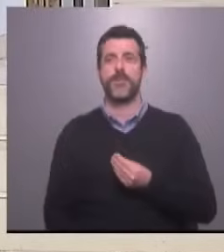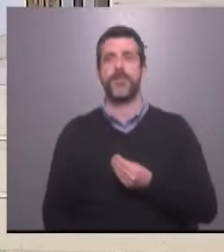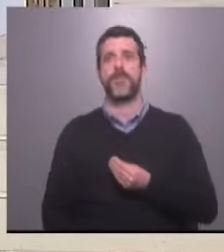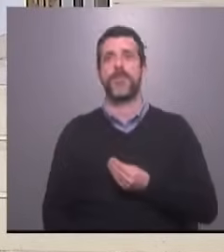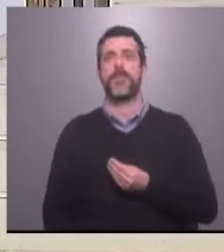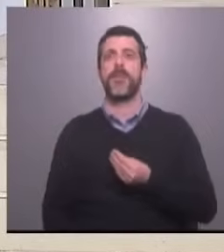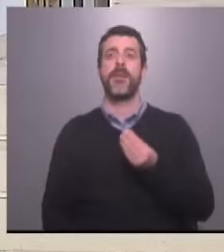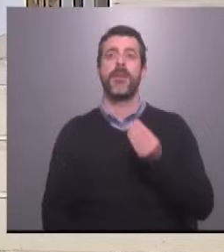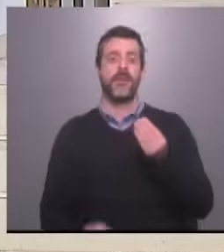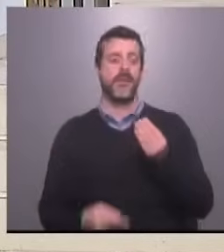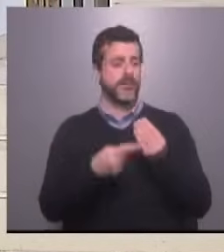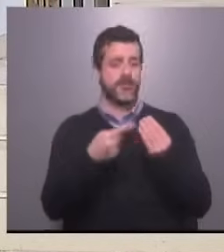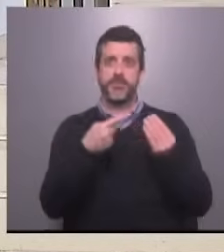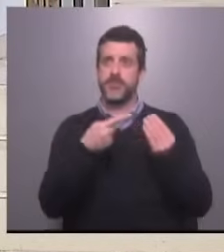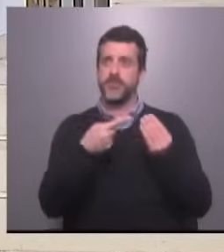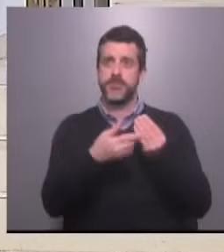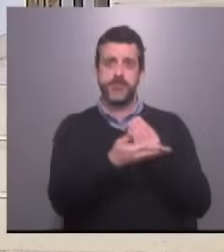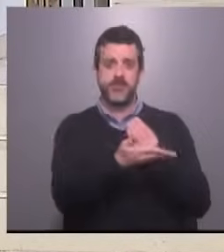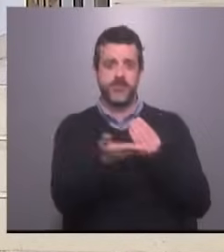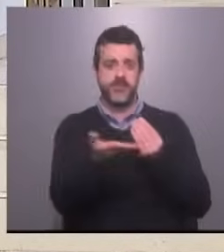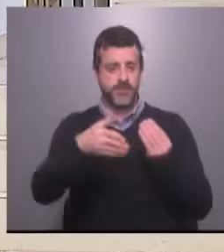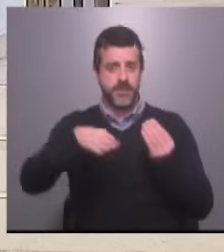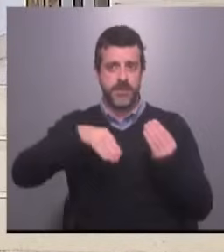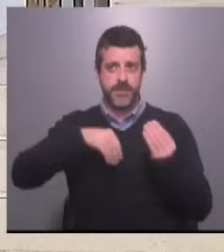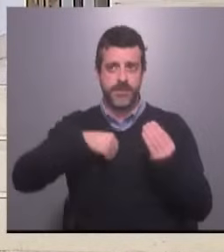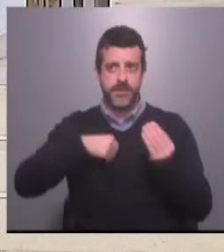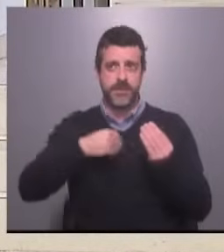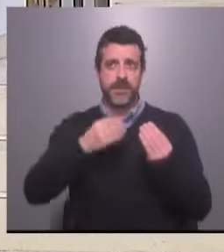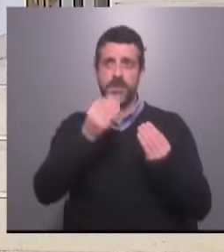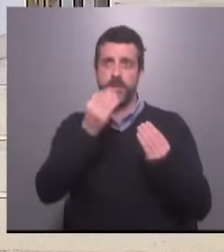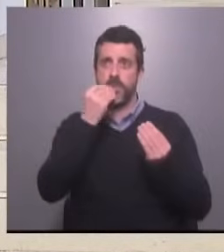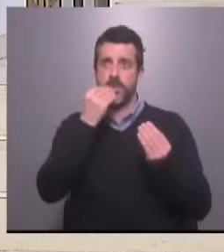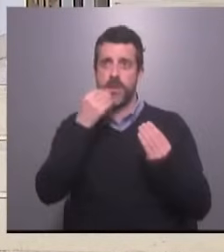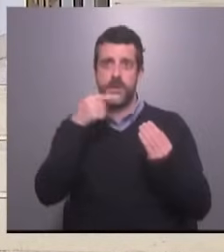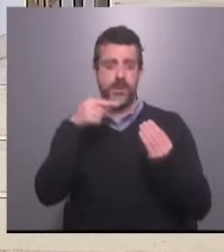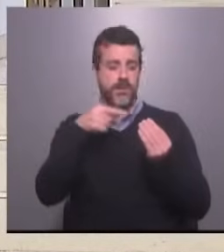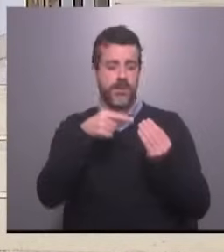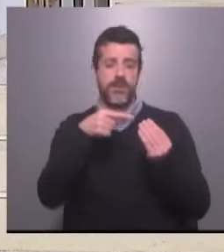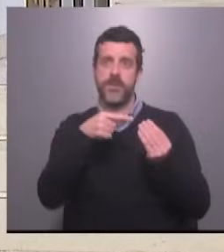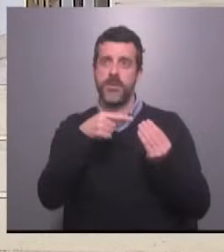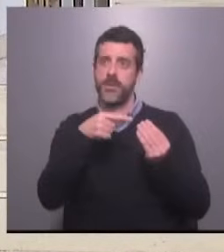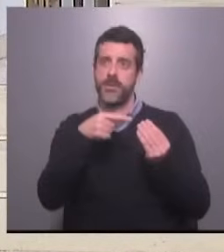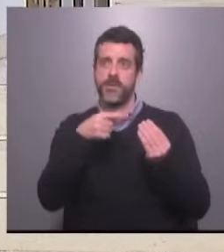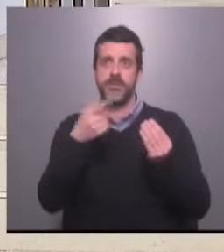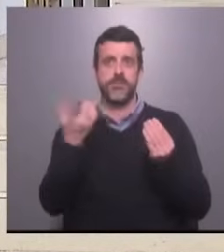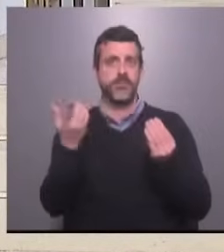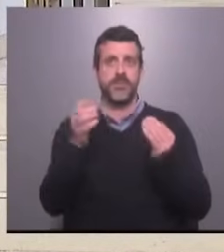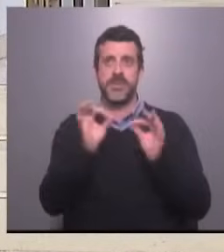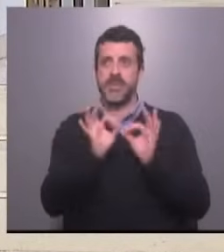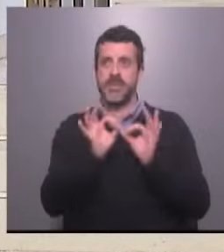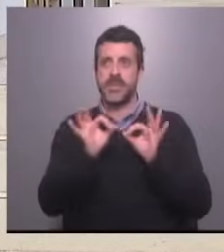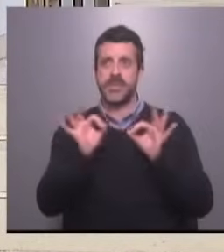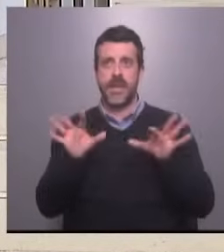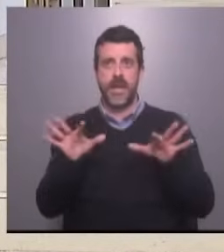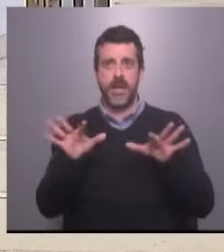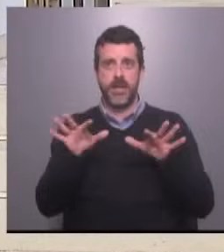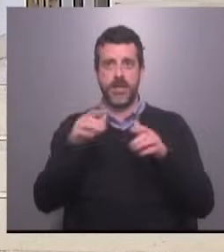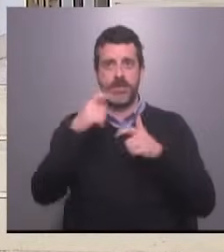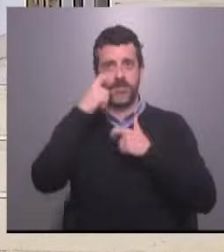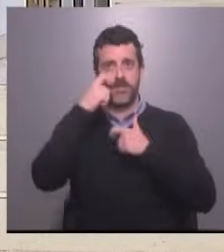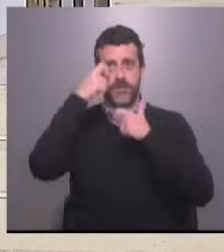discípulos, dizendo: tomai todos e comei.